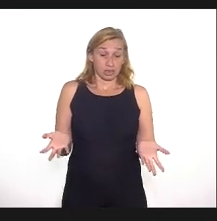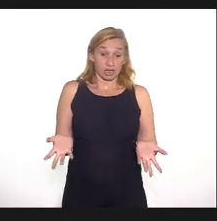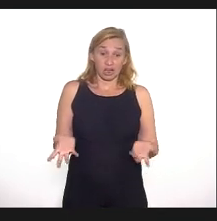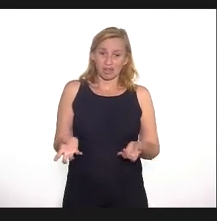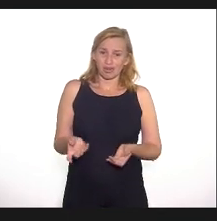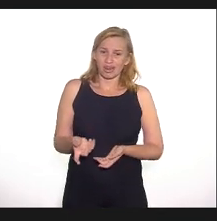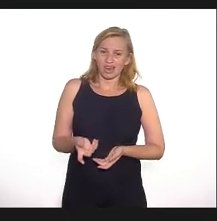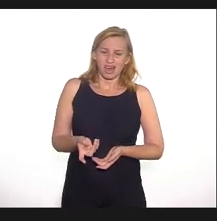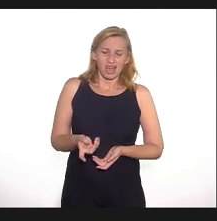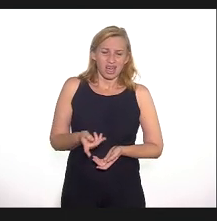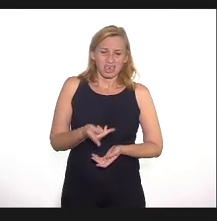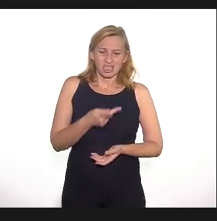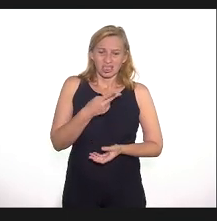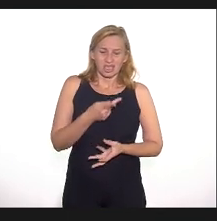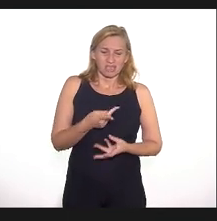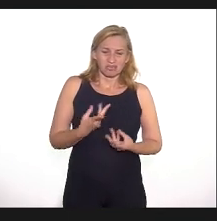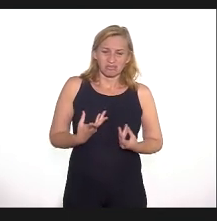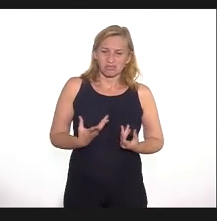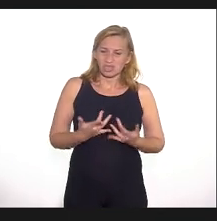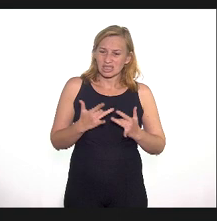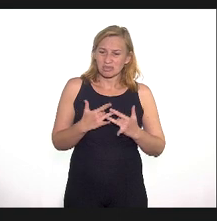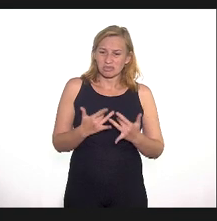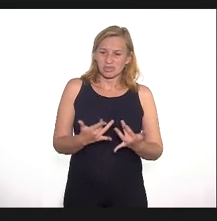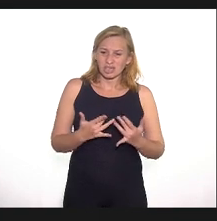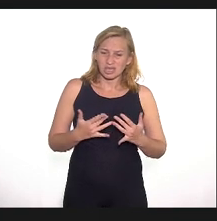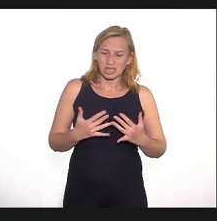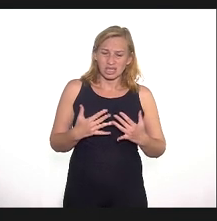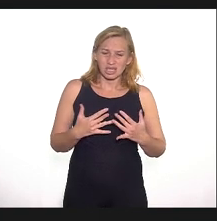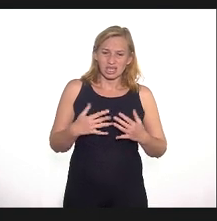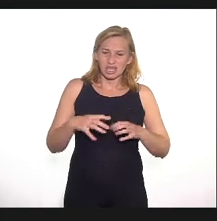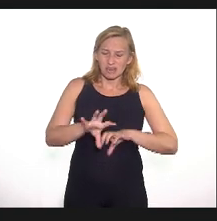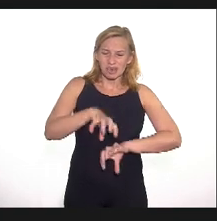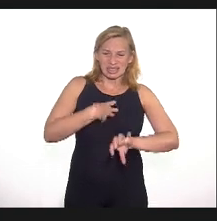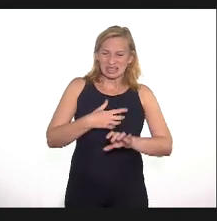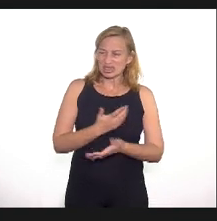pessoas que falam o seguinte, não, esses funcionários já foram,